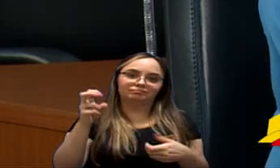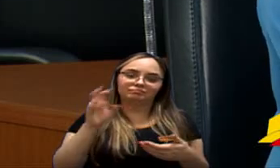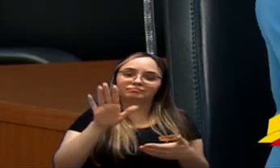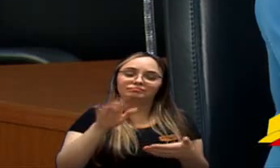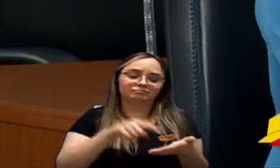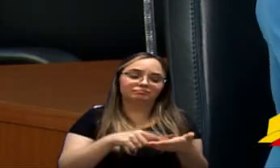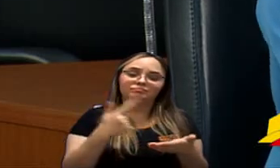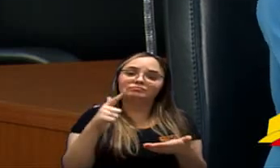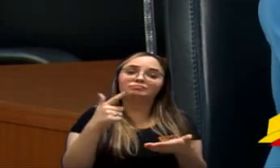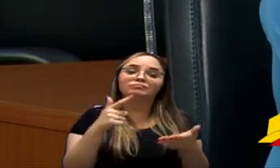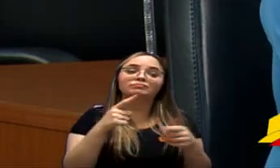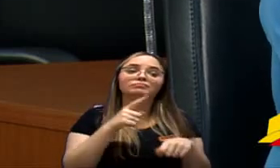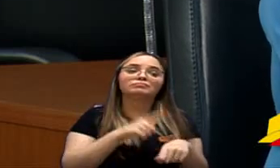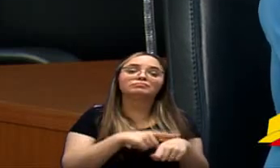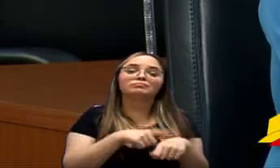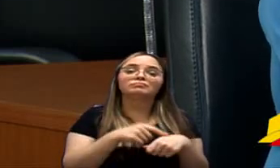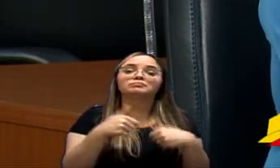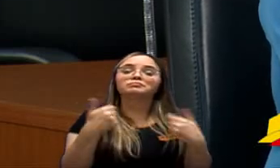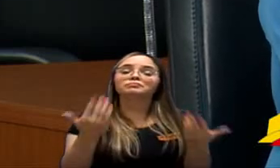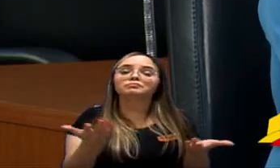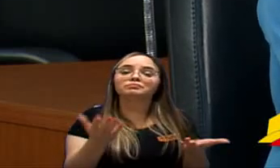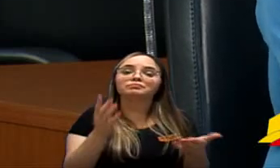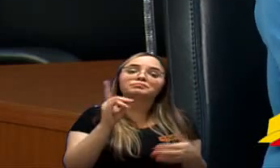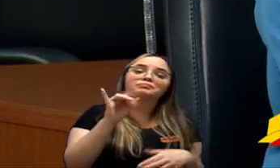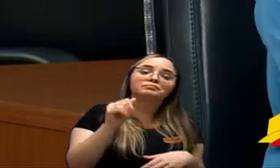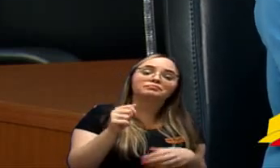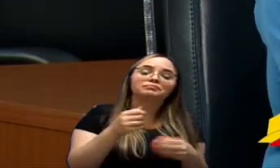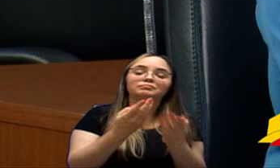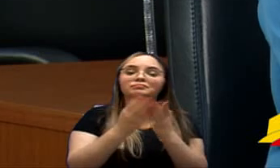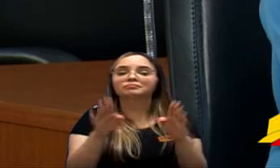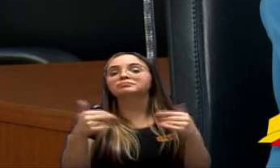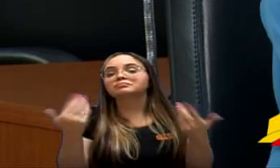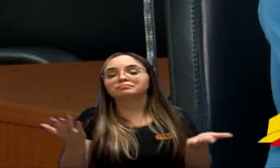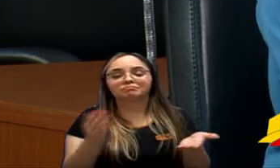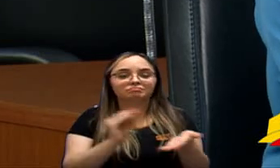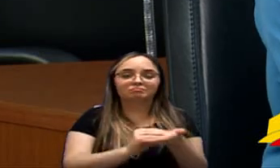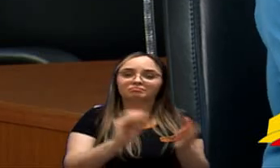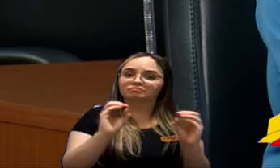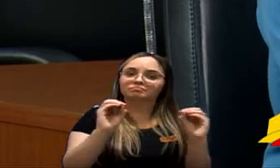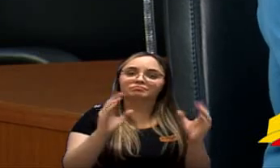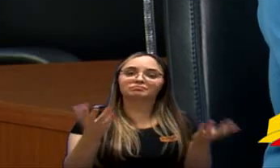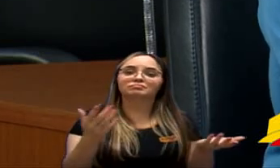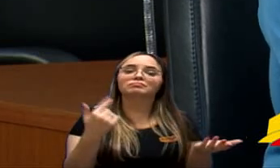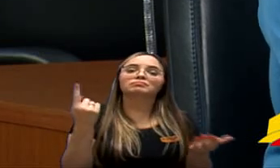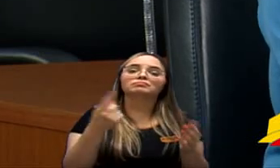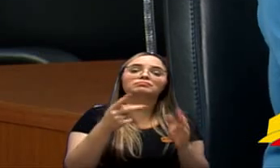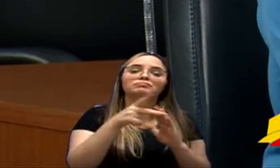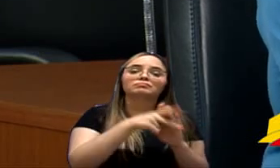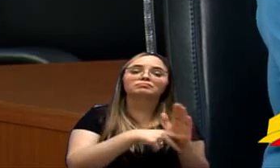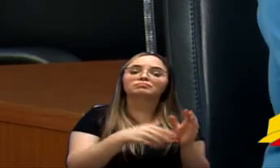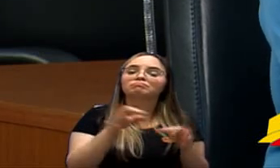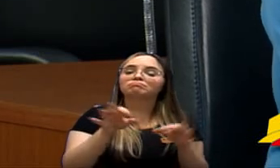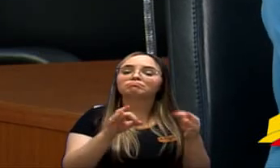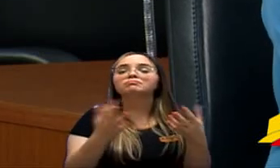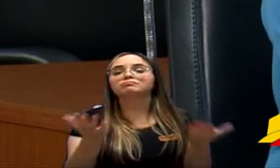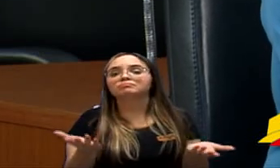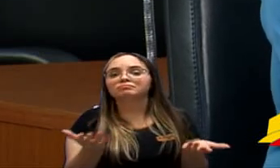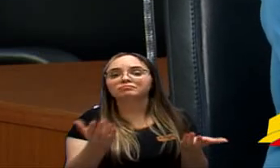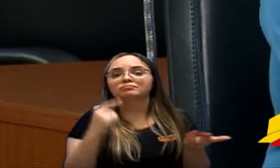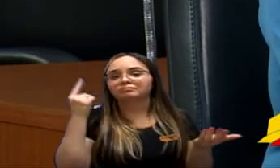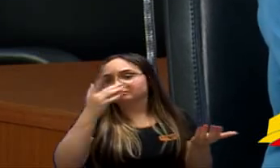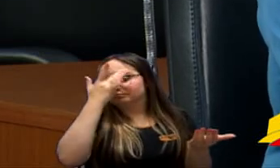que não tem uma previsão de data de inauguração e como que está esse projeto, quando que a população